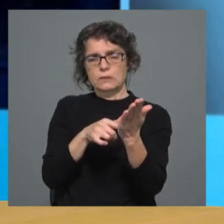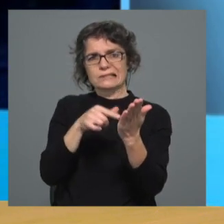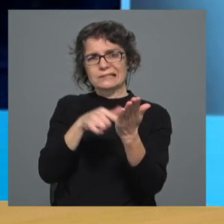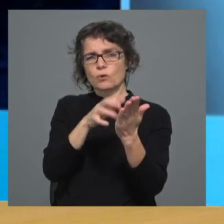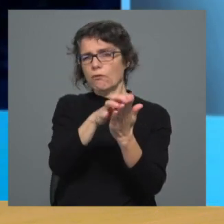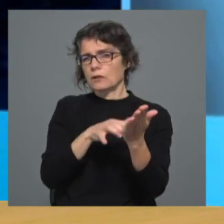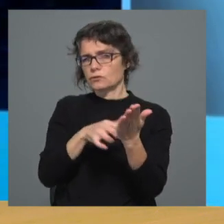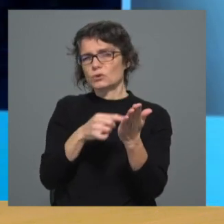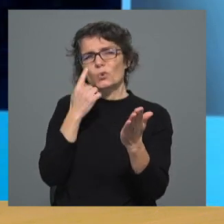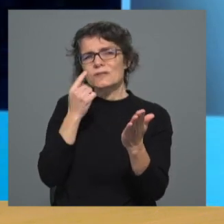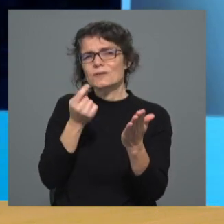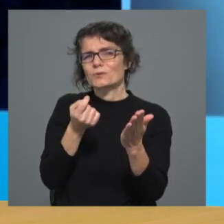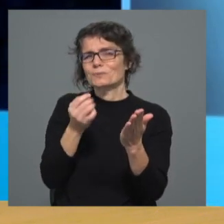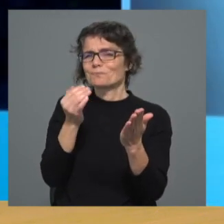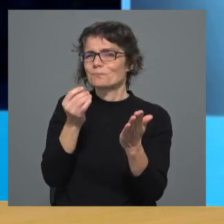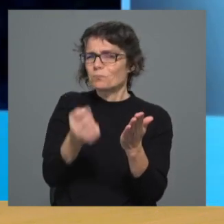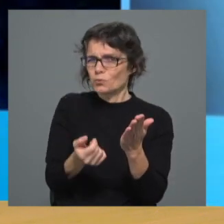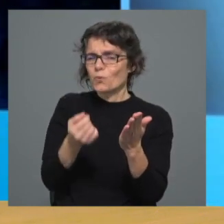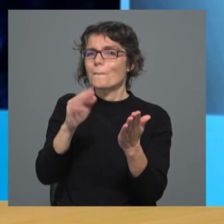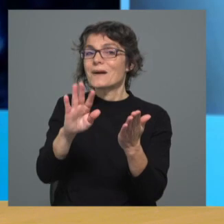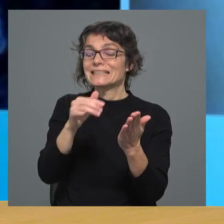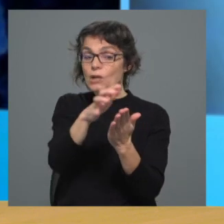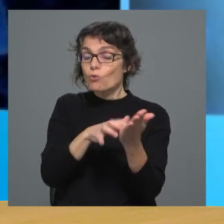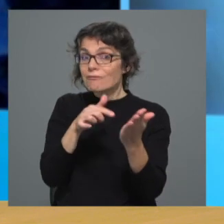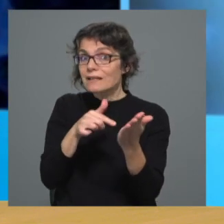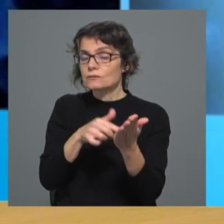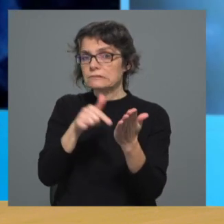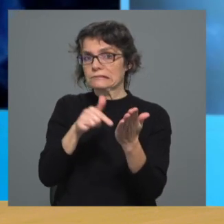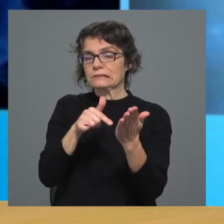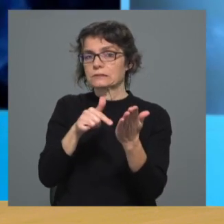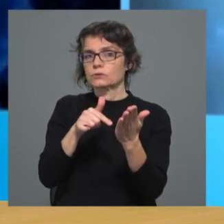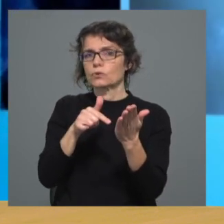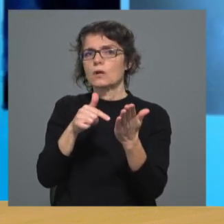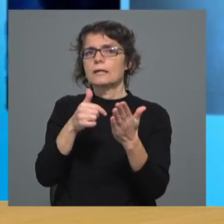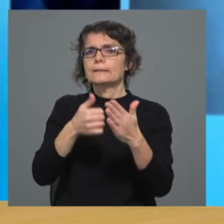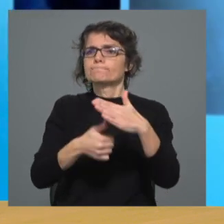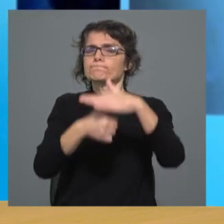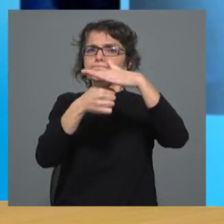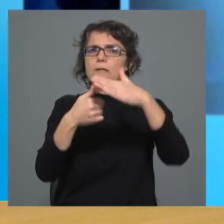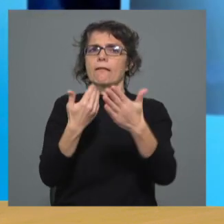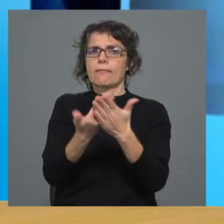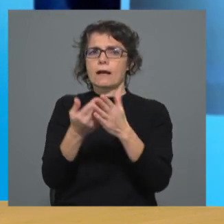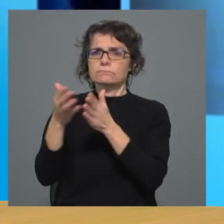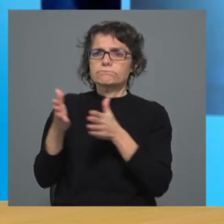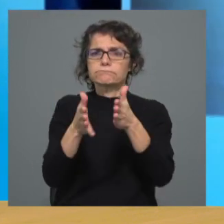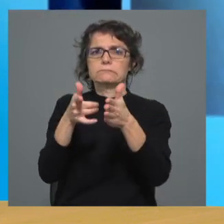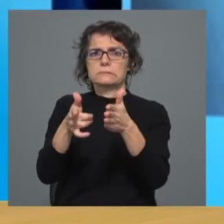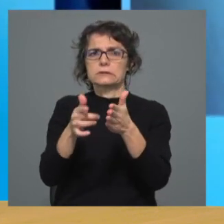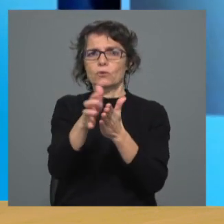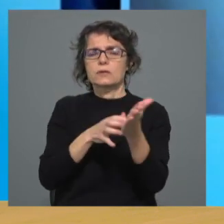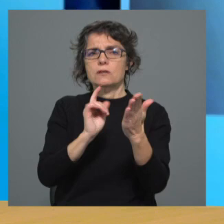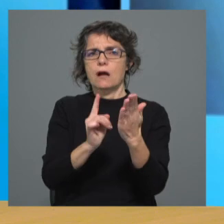texto do magistério canónico, mas é um texto magisterial no sentido das orientações, que é um texto chamado